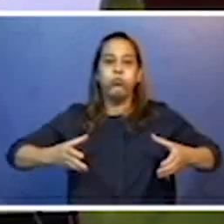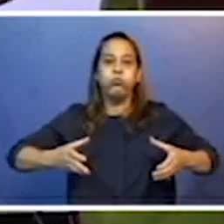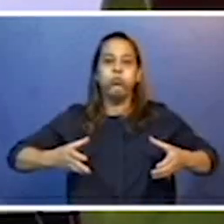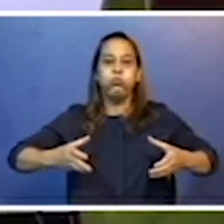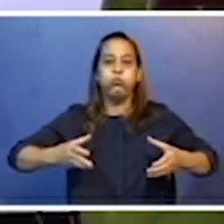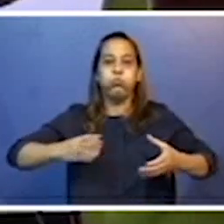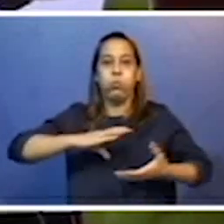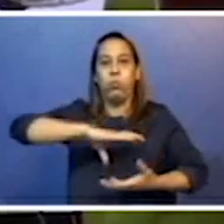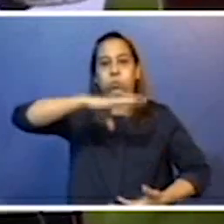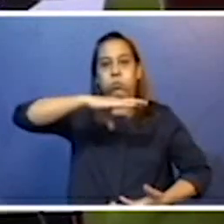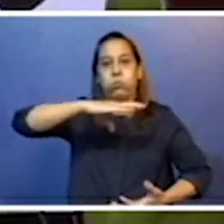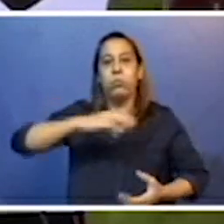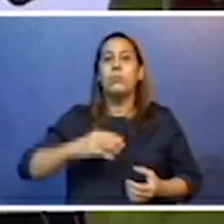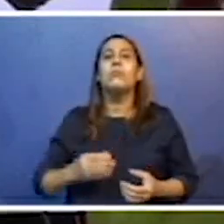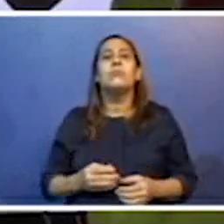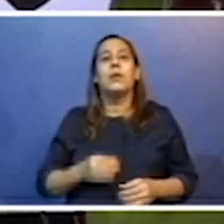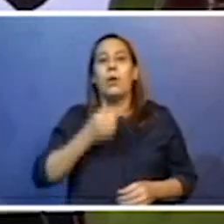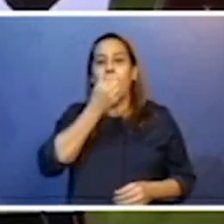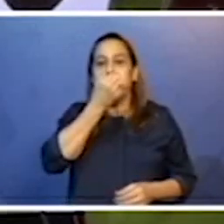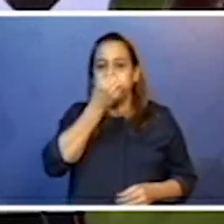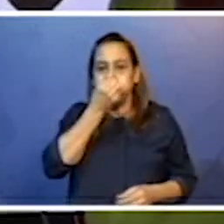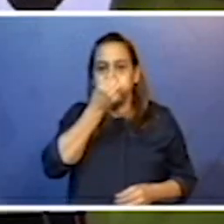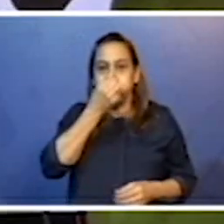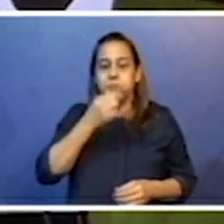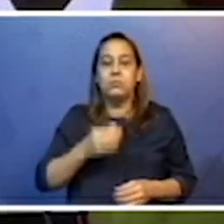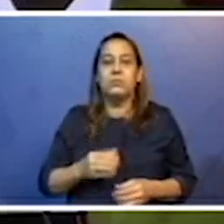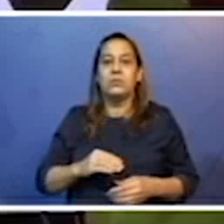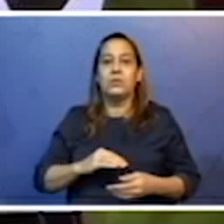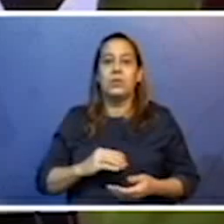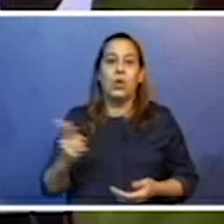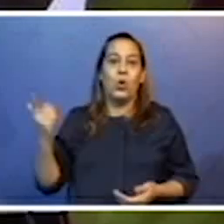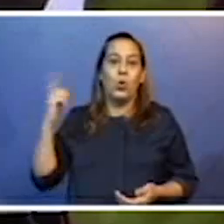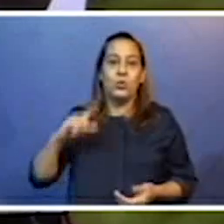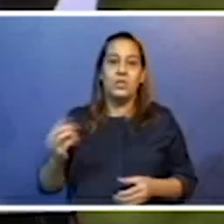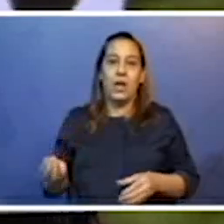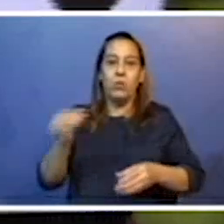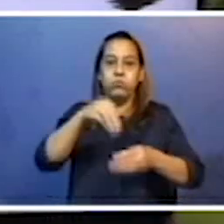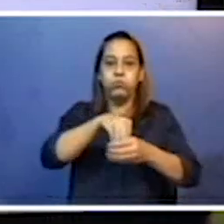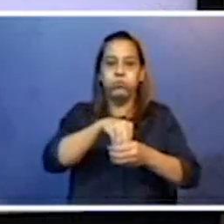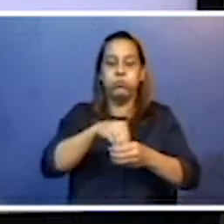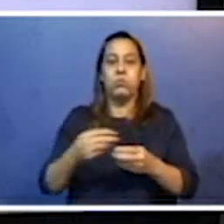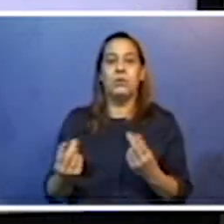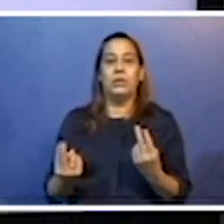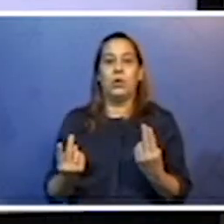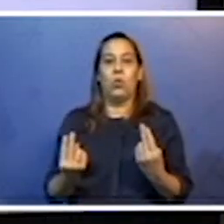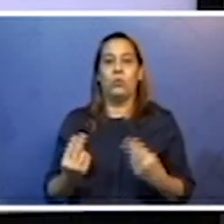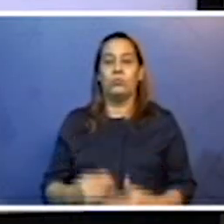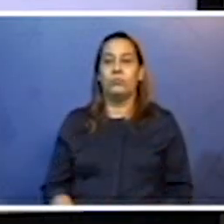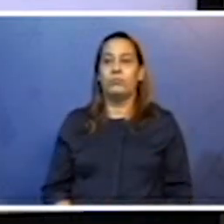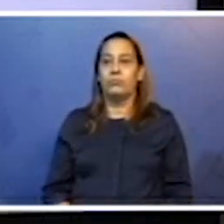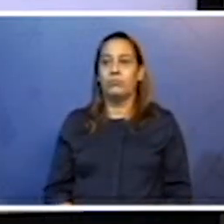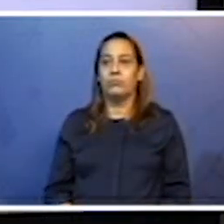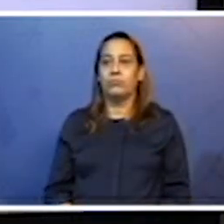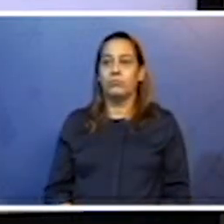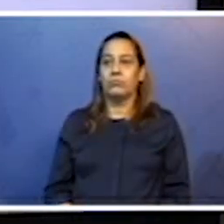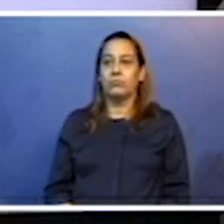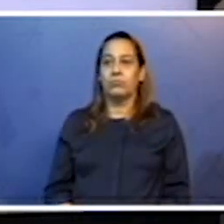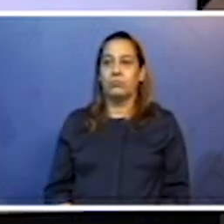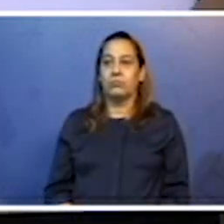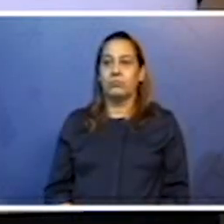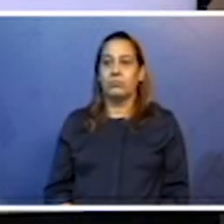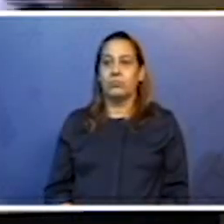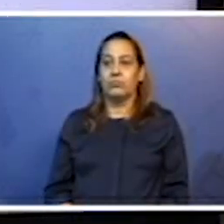mas o quanto cabe a capacidade 2 litros é a mesma. Então, vamos colocar